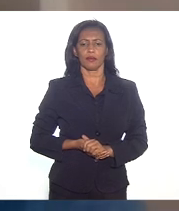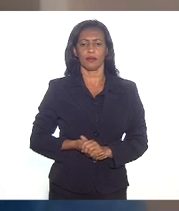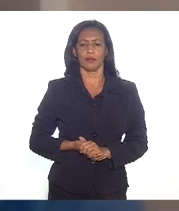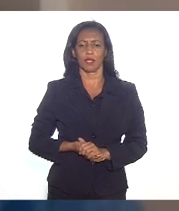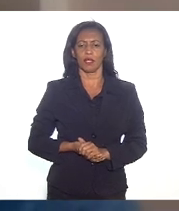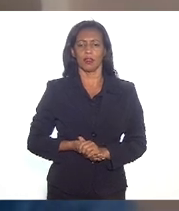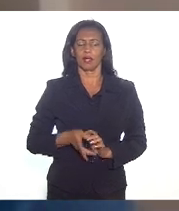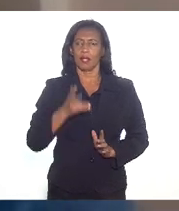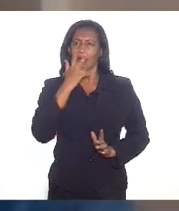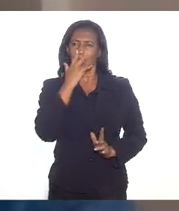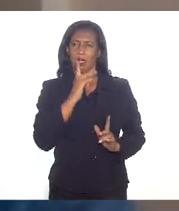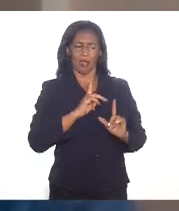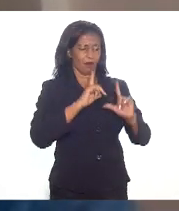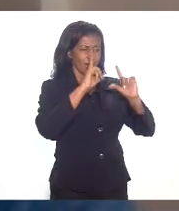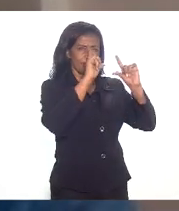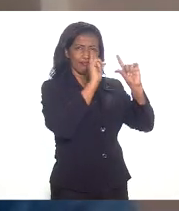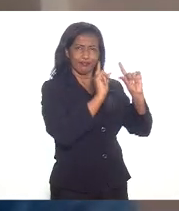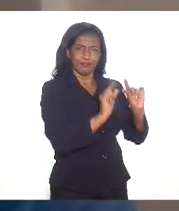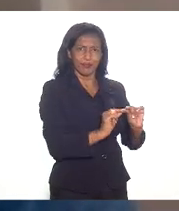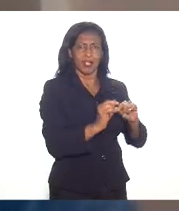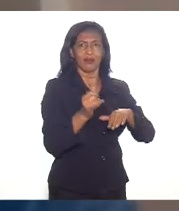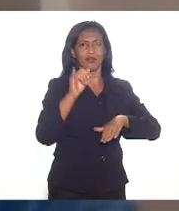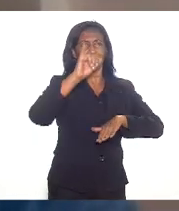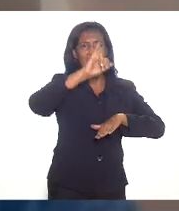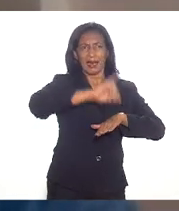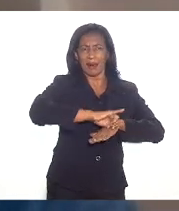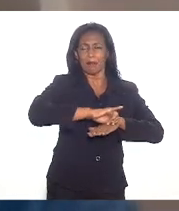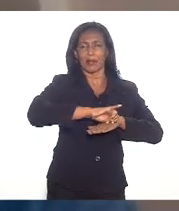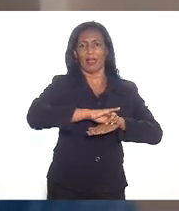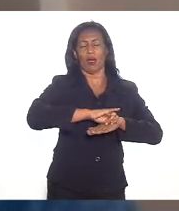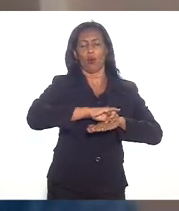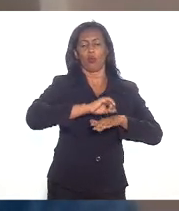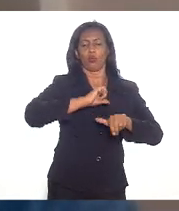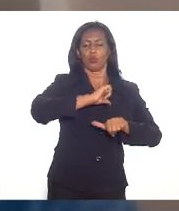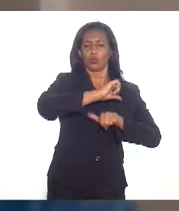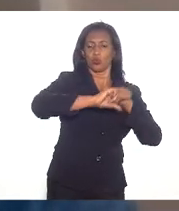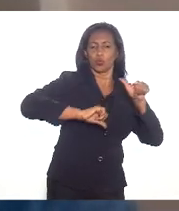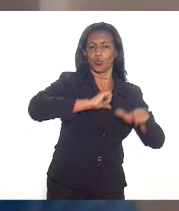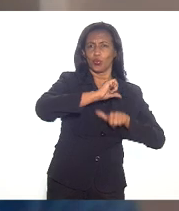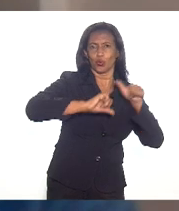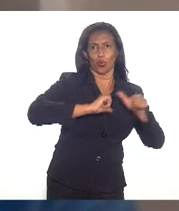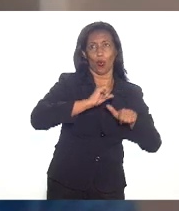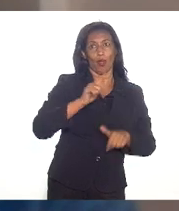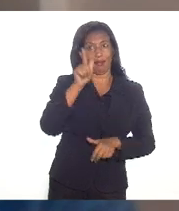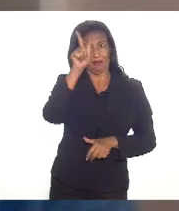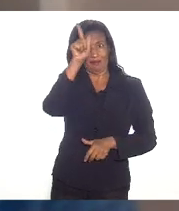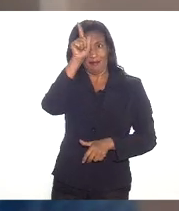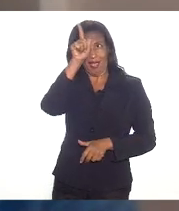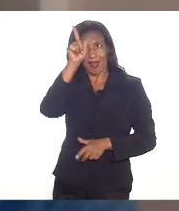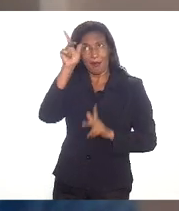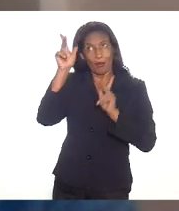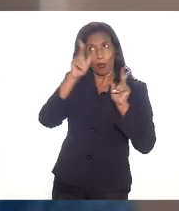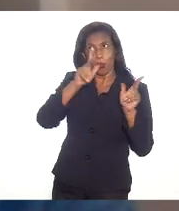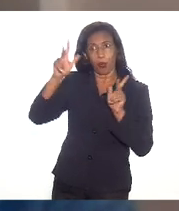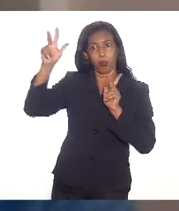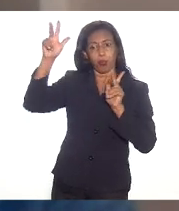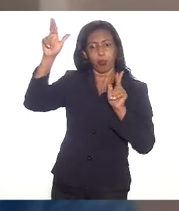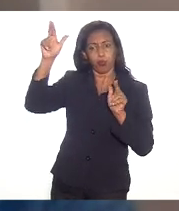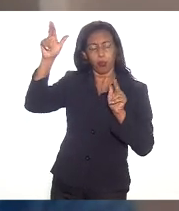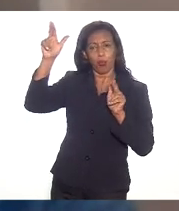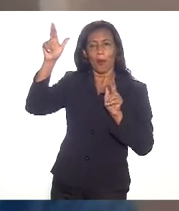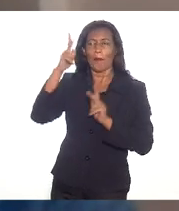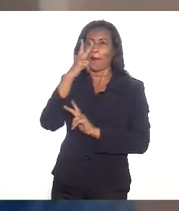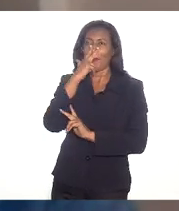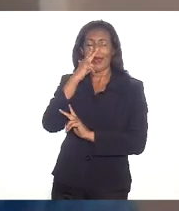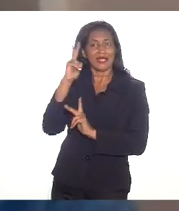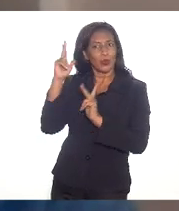uma mixaria, e recentemente, por exemplo, a capital mudou na Alemanha, de Bonn para Berlim, metade dos ministérios ficaram em